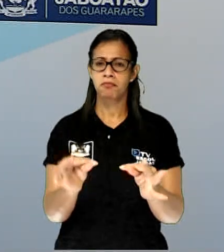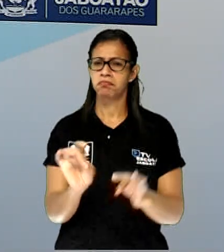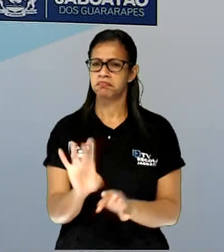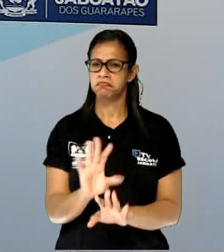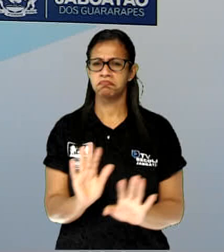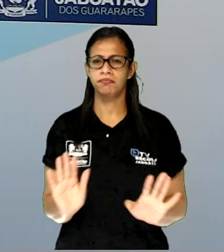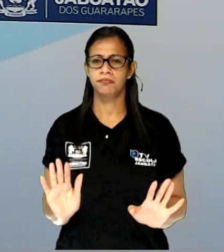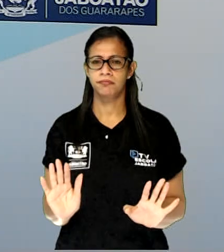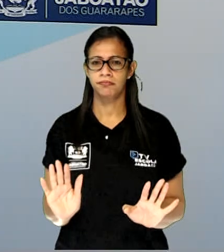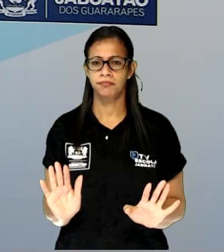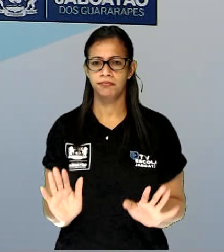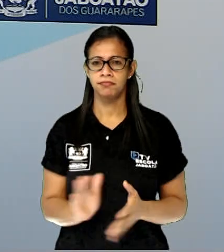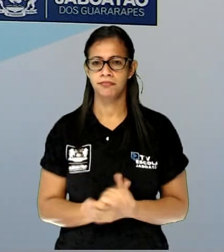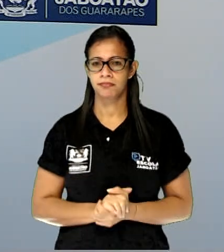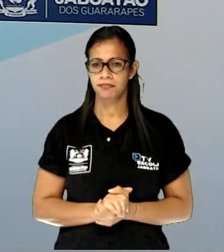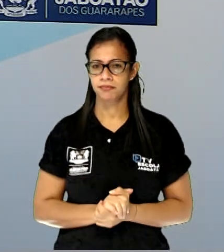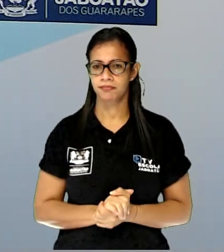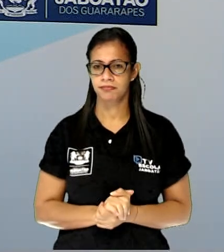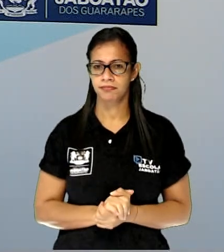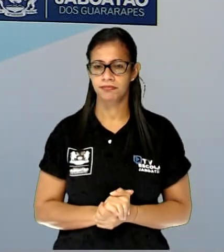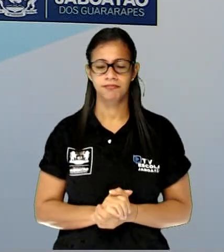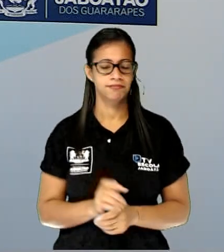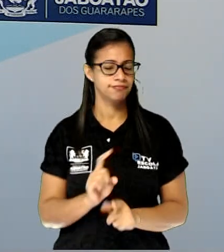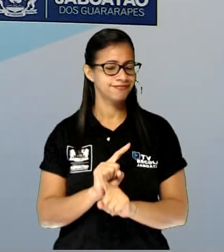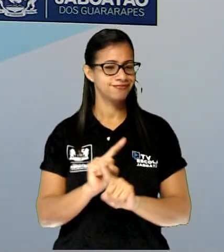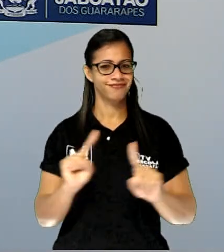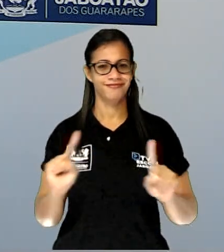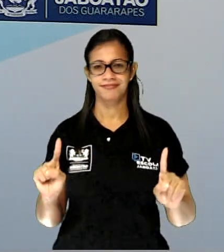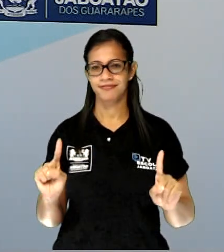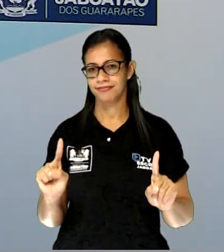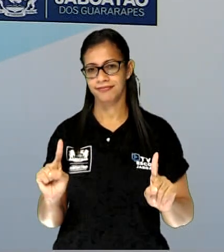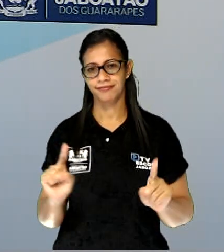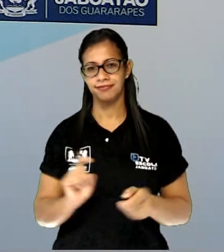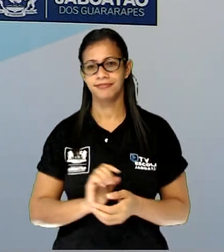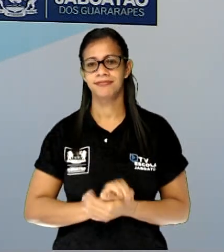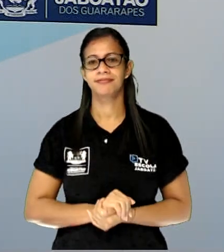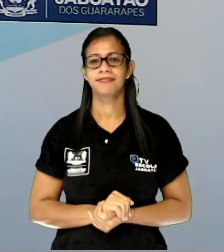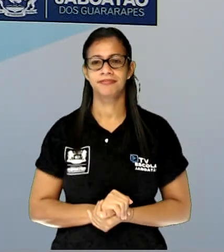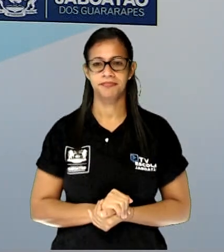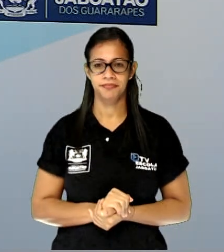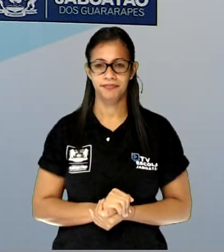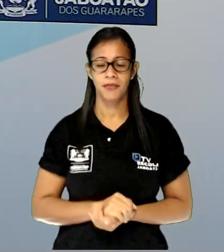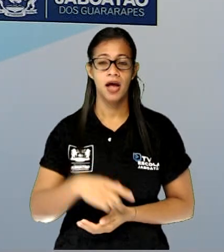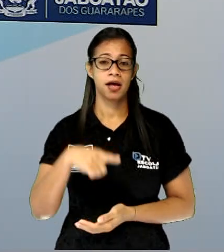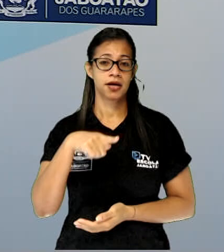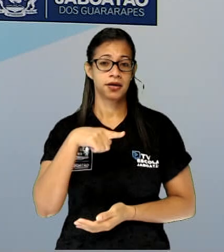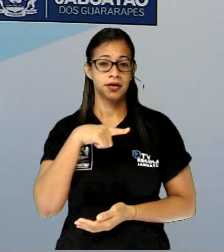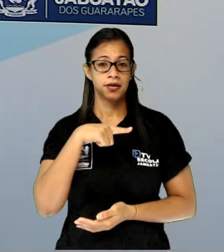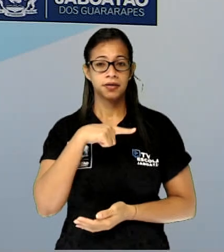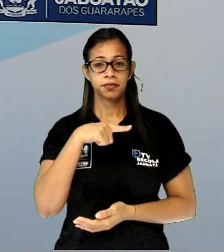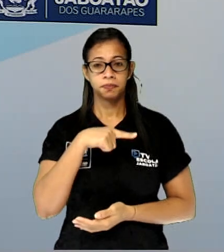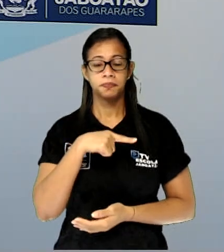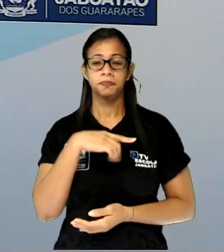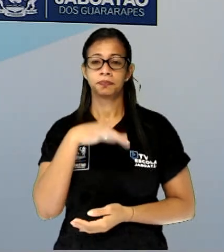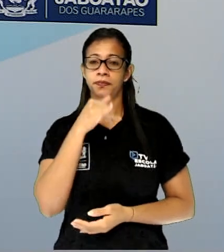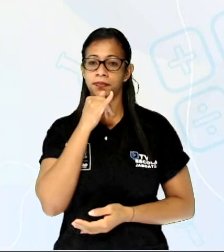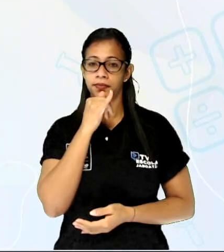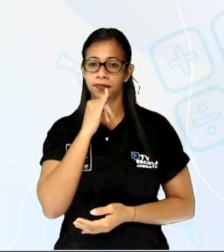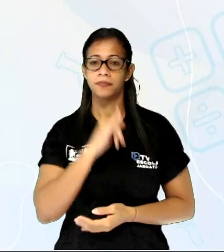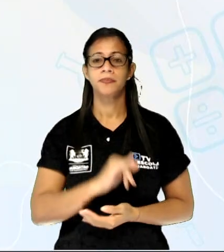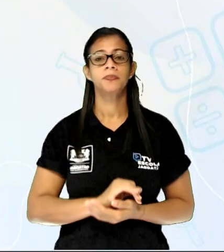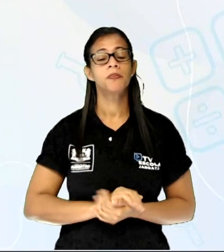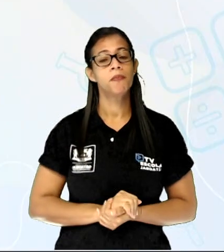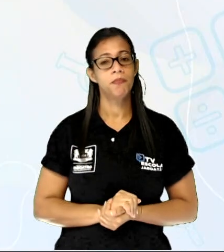isso? Na verdade, não. A gente tem aqui o seguinte: